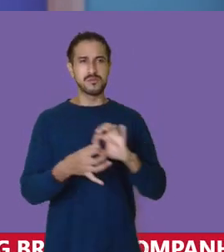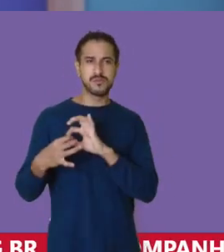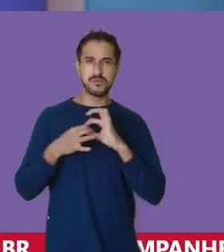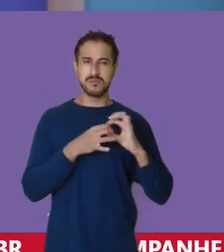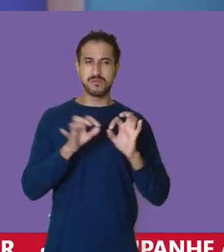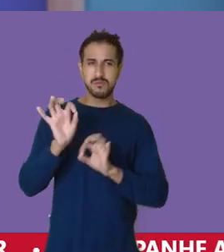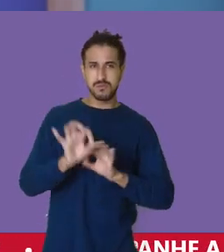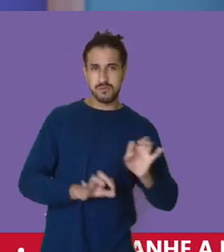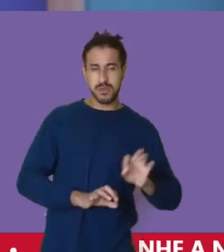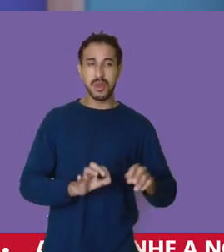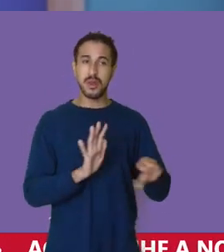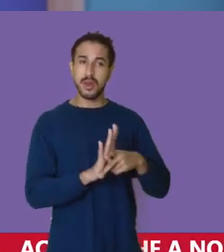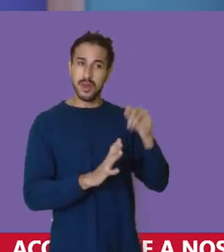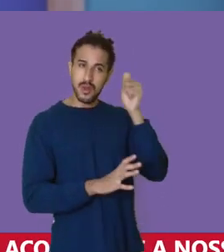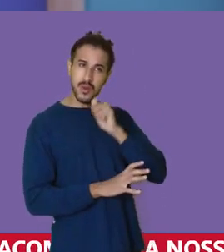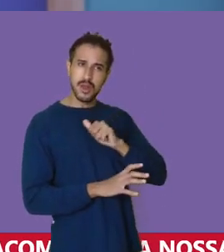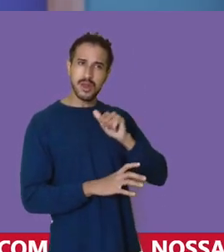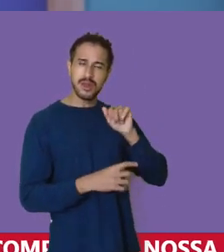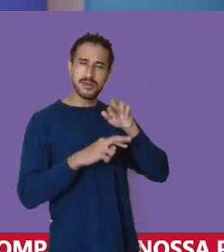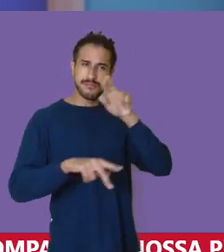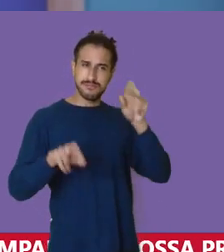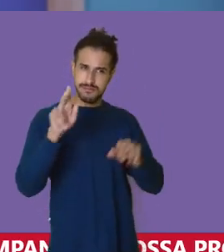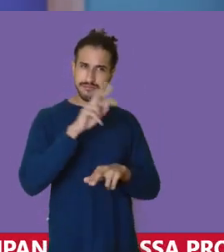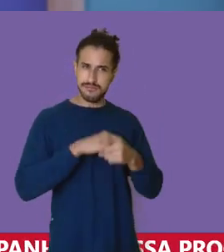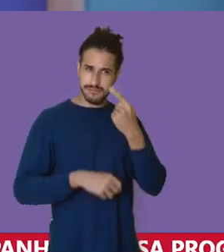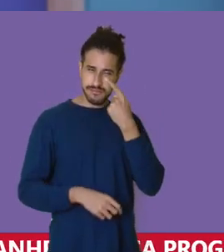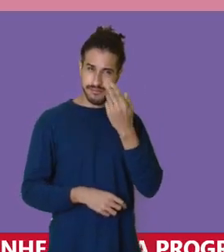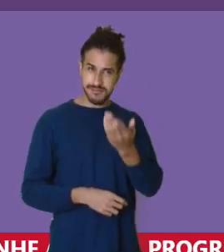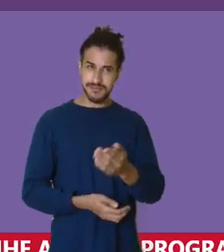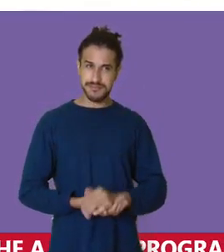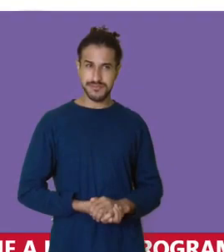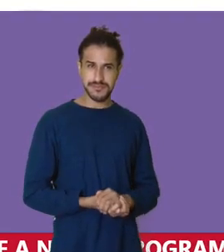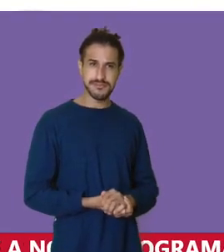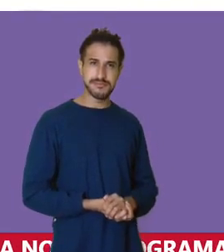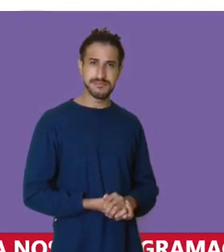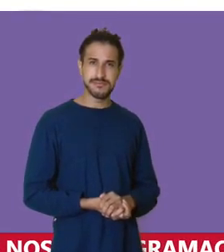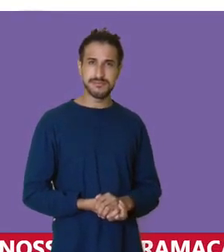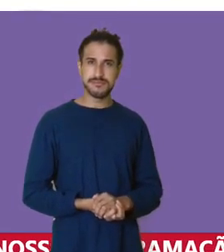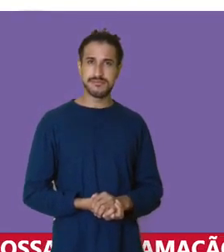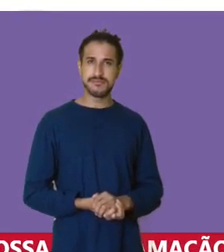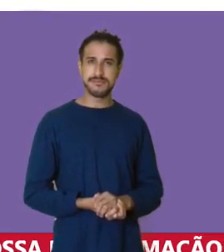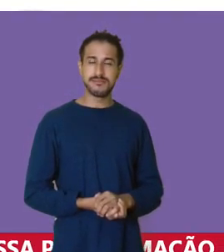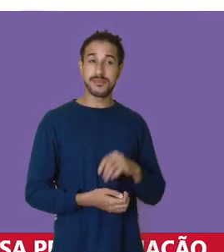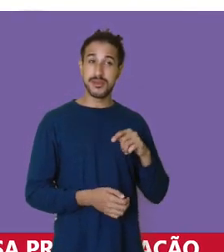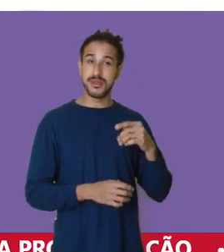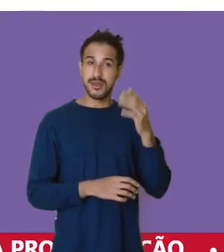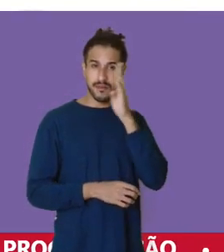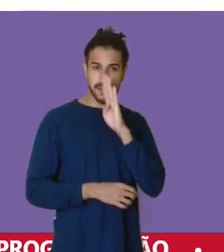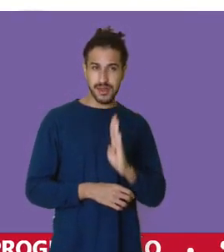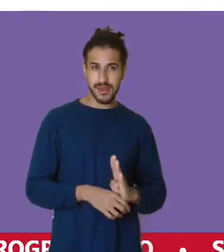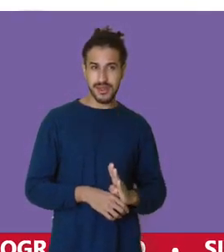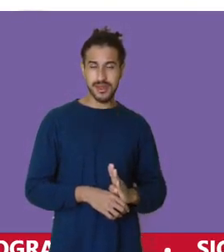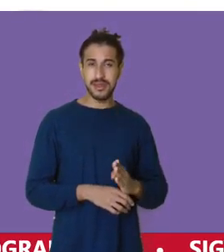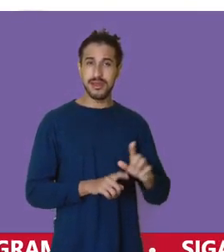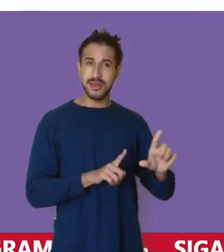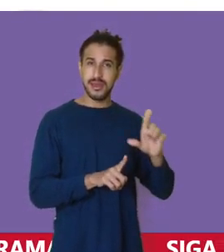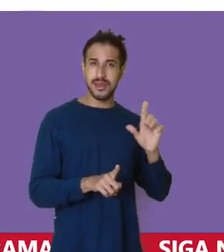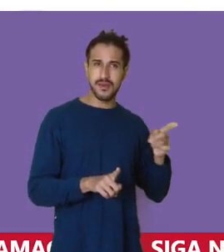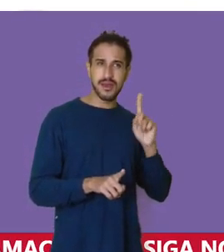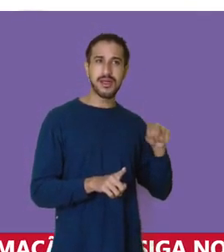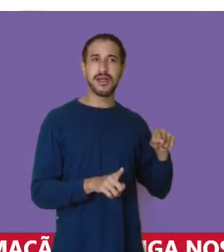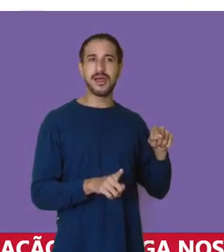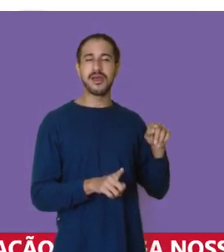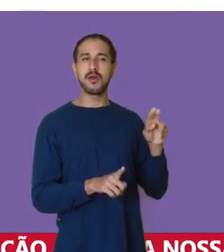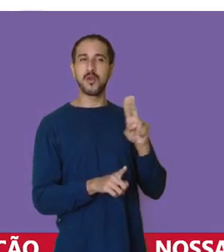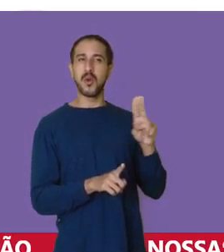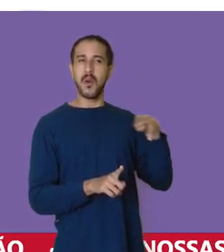da organização das mulheres em sua diversidade. Acompanhe. Alguns séculos neste país, antes dele ser chamado de